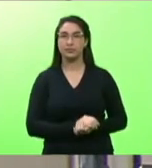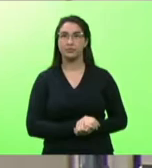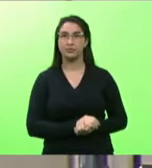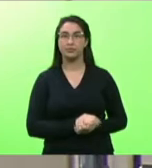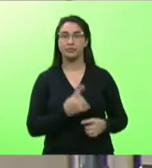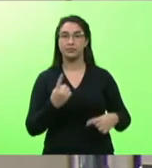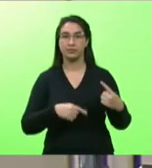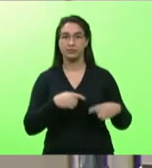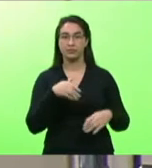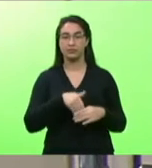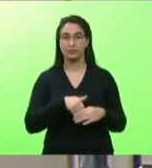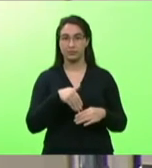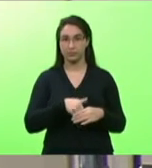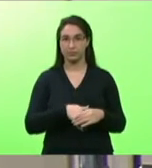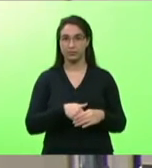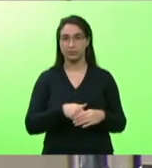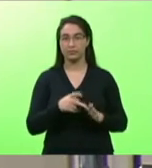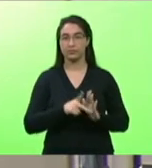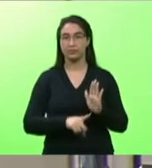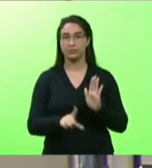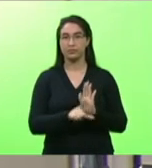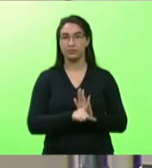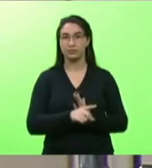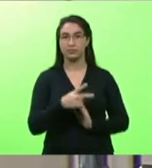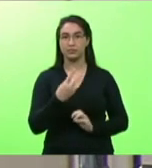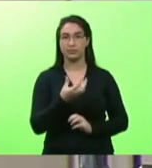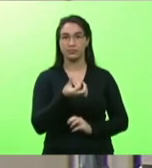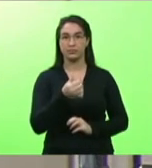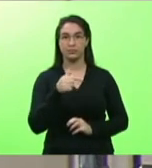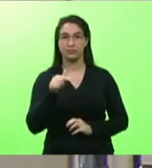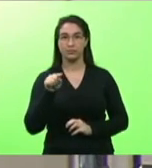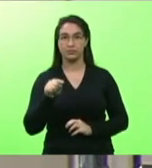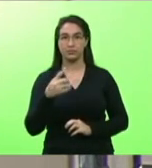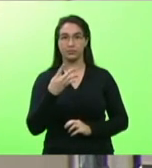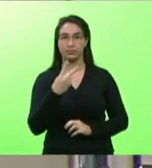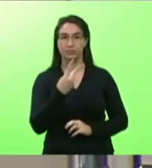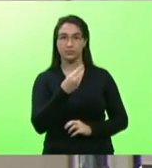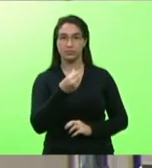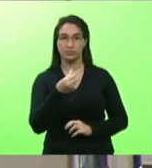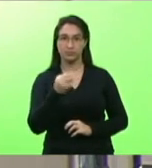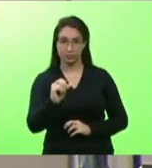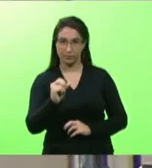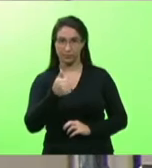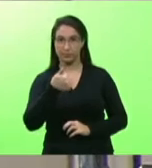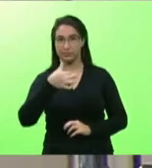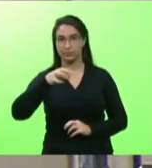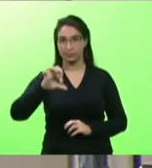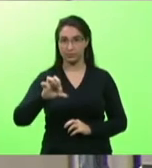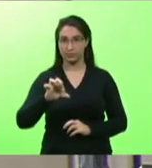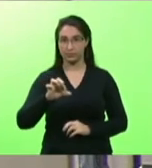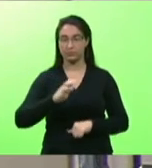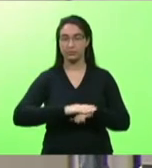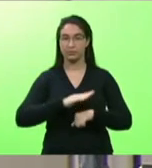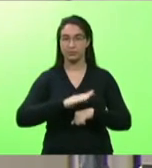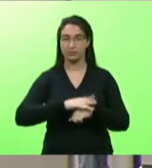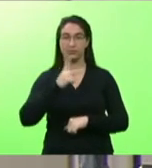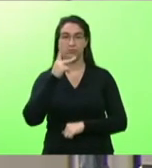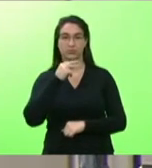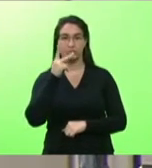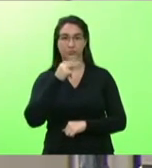discussão e votação em turno único do Projeto de Lei 26 7.4 2019 autor Deputado Kennedy Nunes